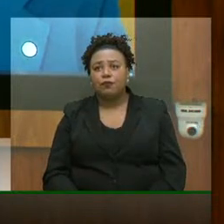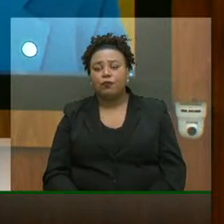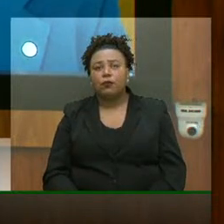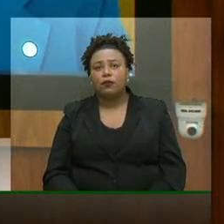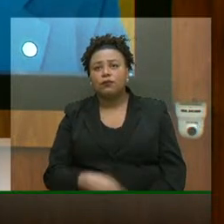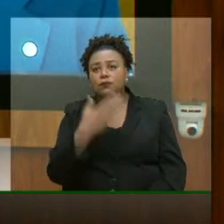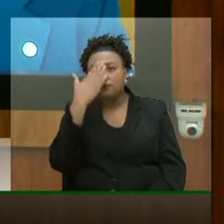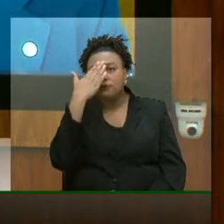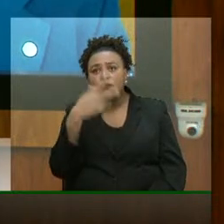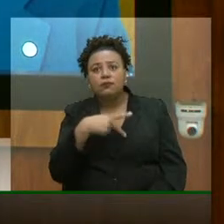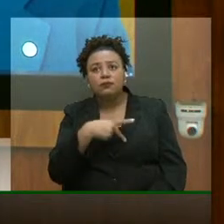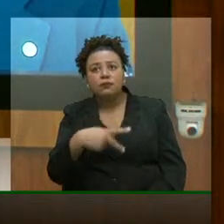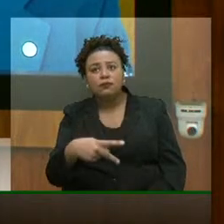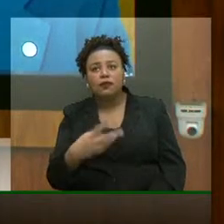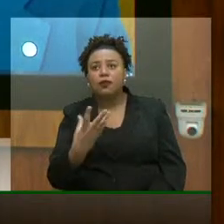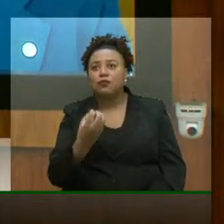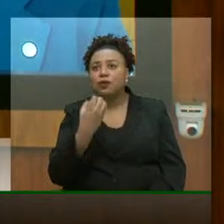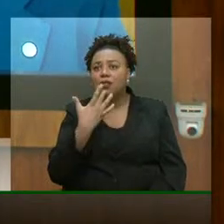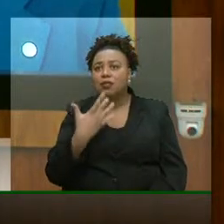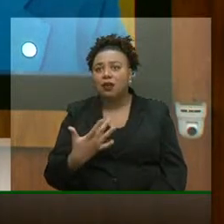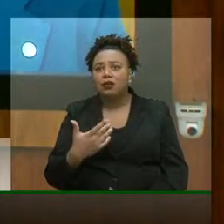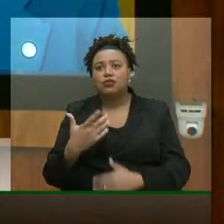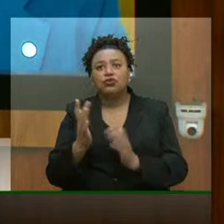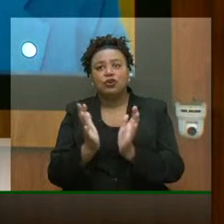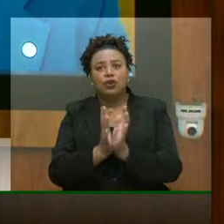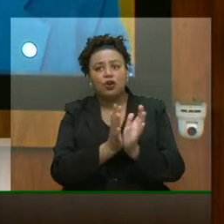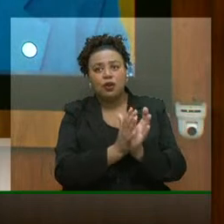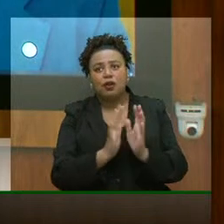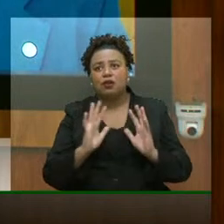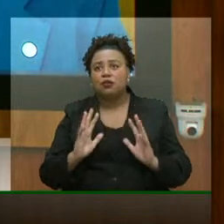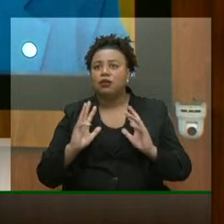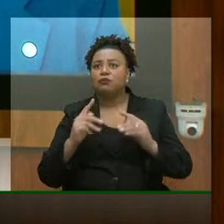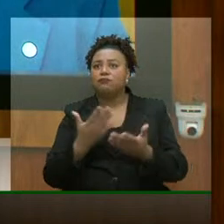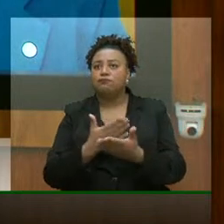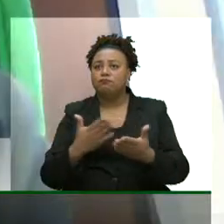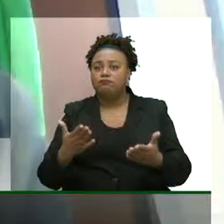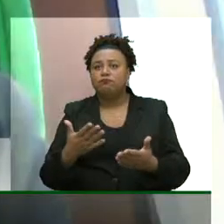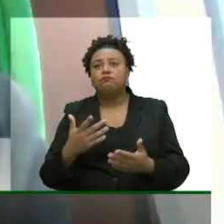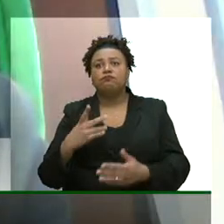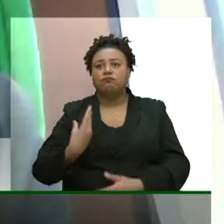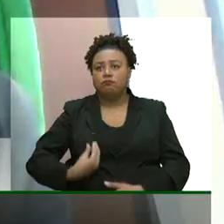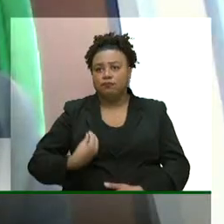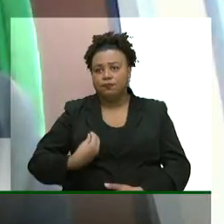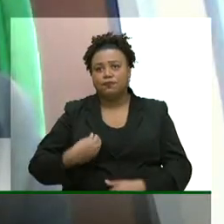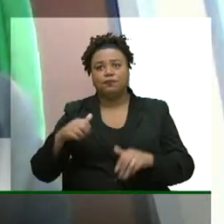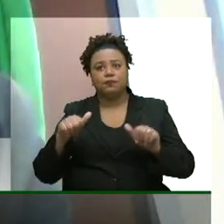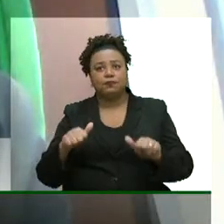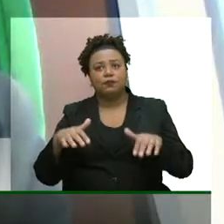Obrigado, senhor presidente. Muito boa tarde, caros colegas e a todos aqueles que acompanham essa sessão